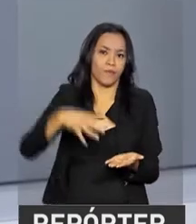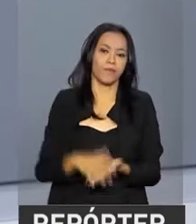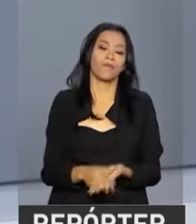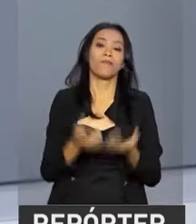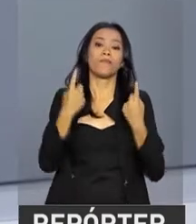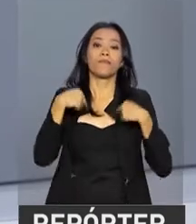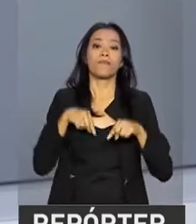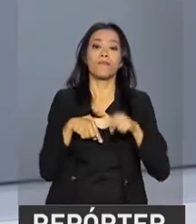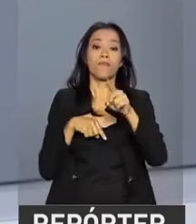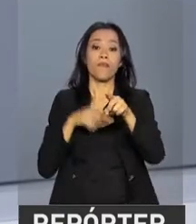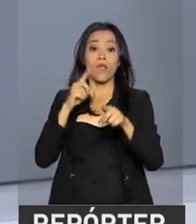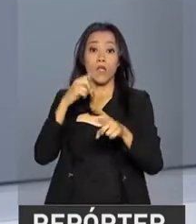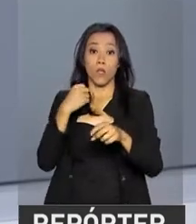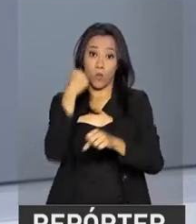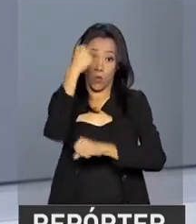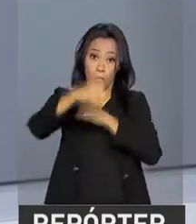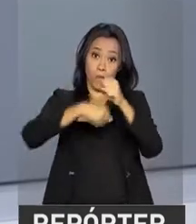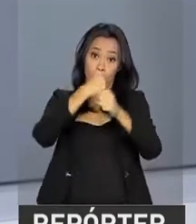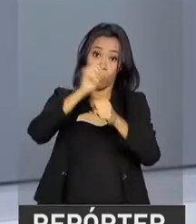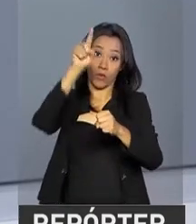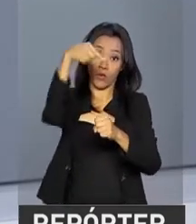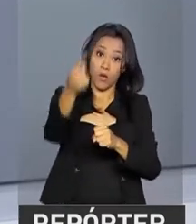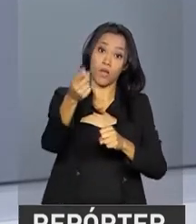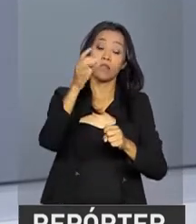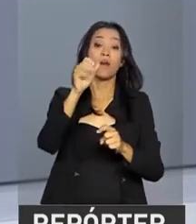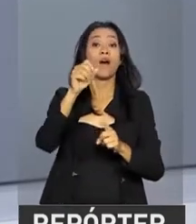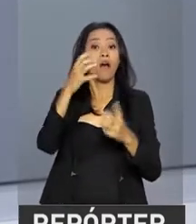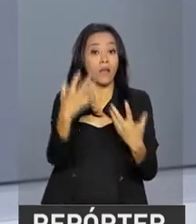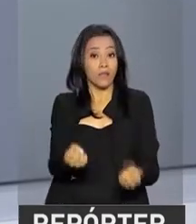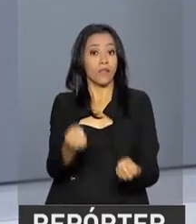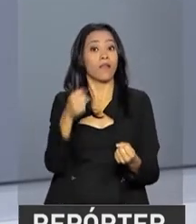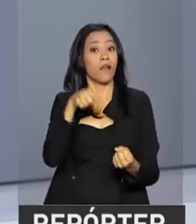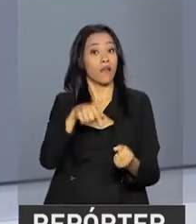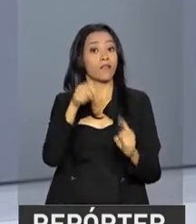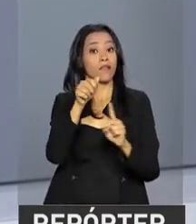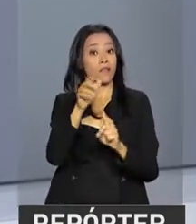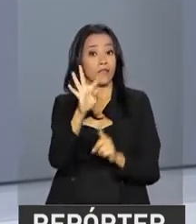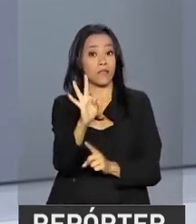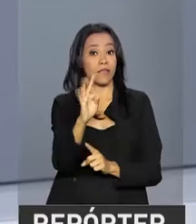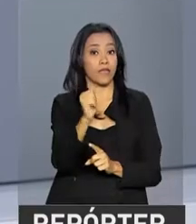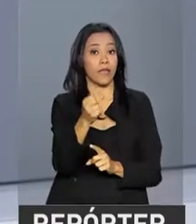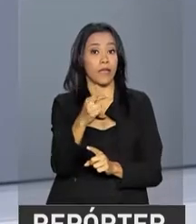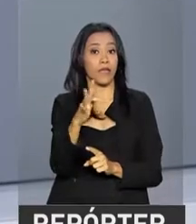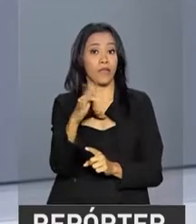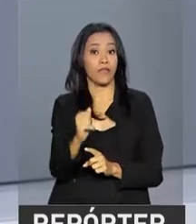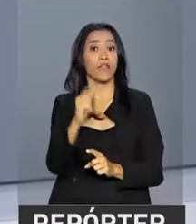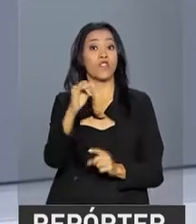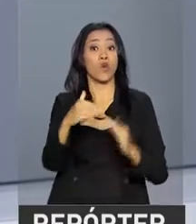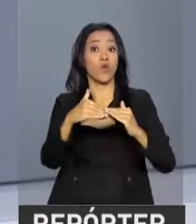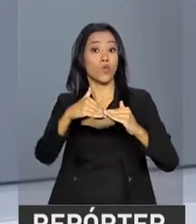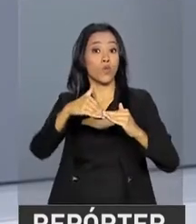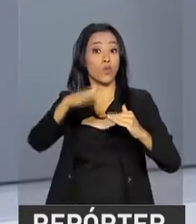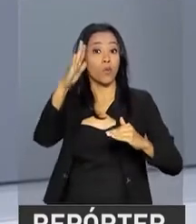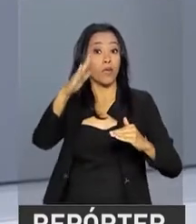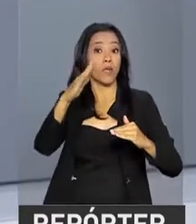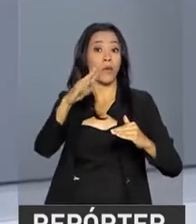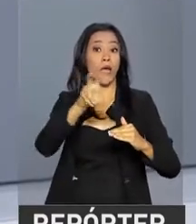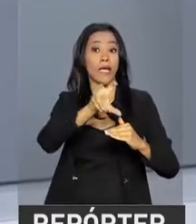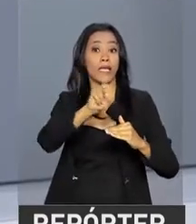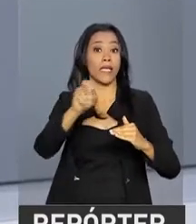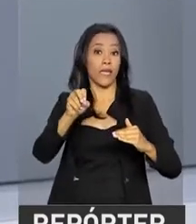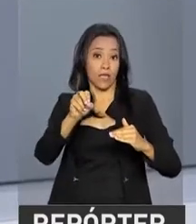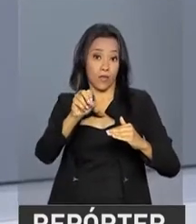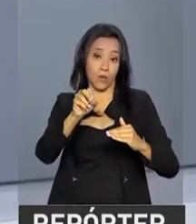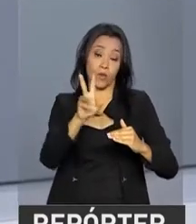que vem vão poder adotar a nova tarifa apenas os consumidores com um consumo médio mensal superior a 500 quilowatts hora